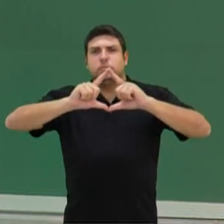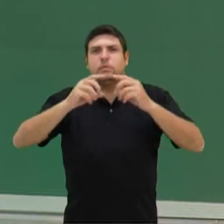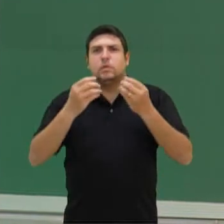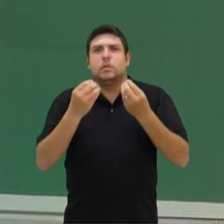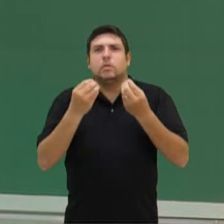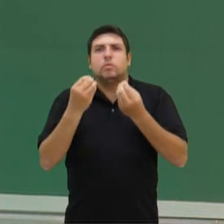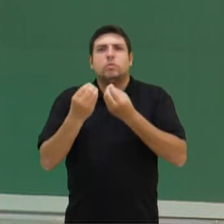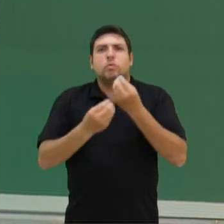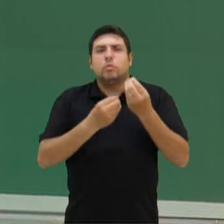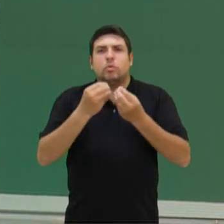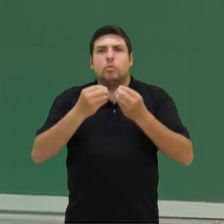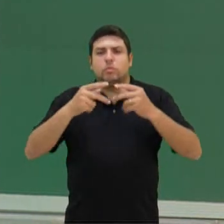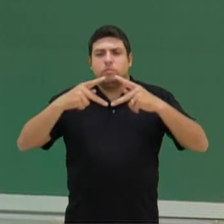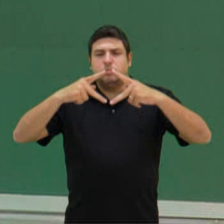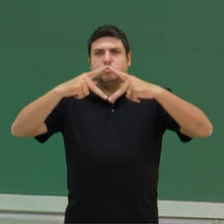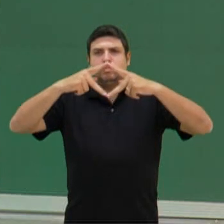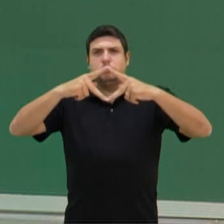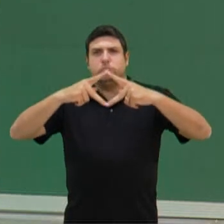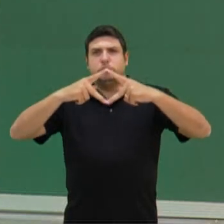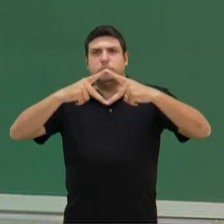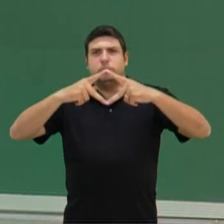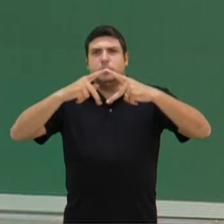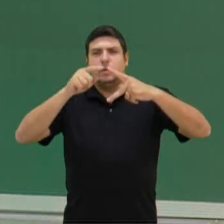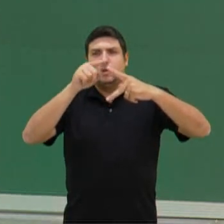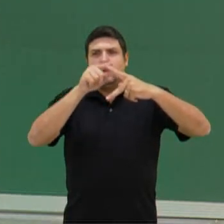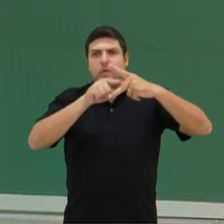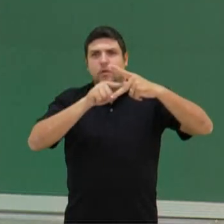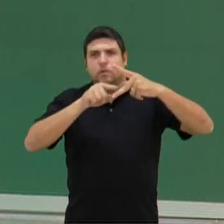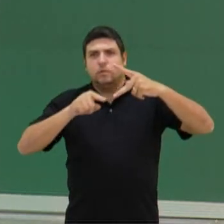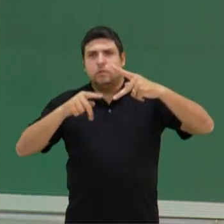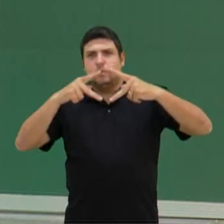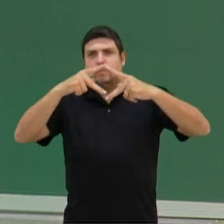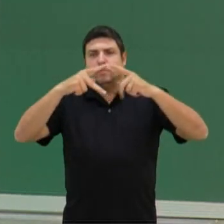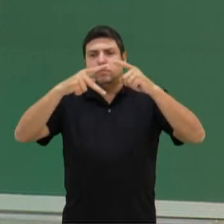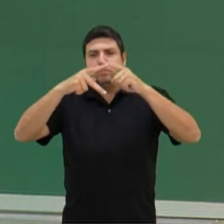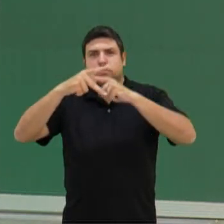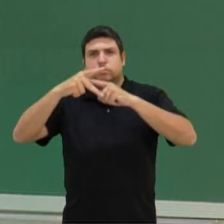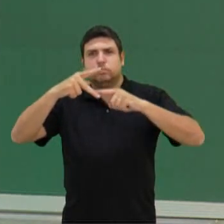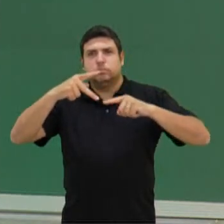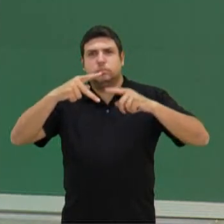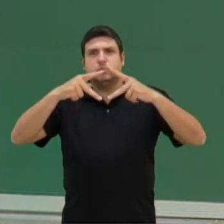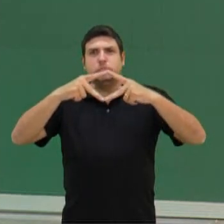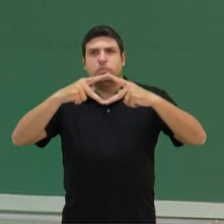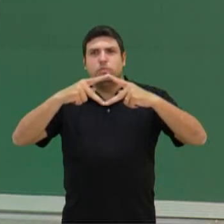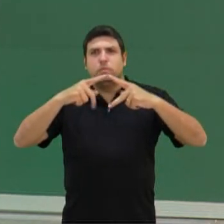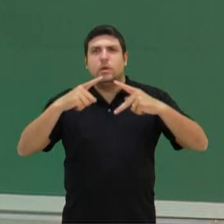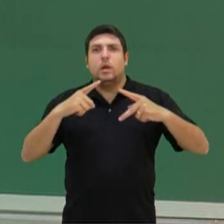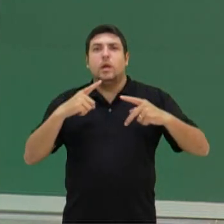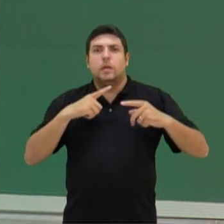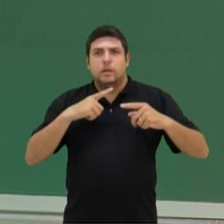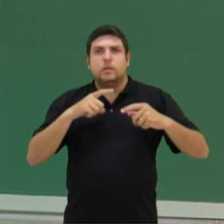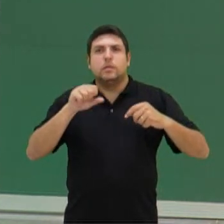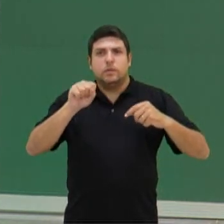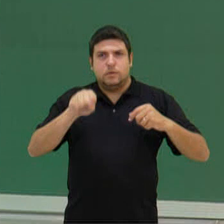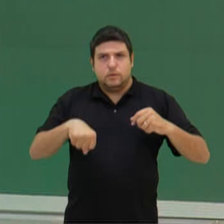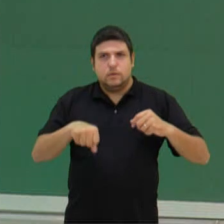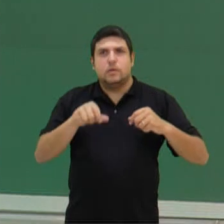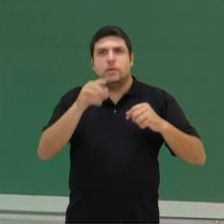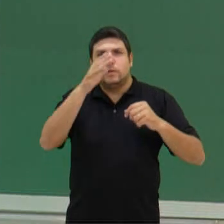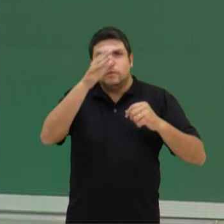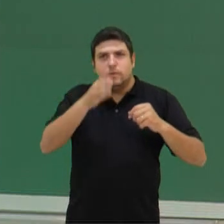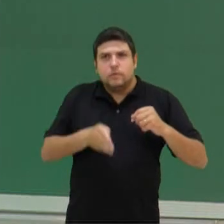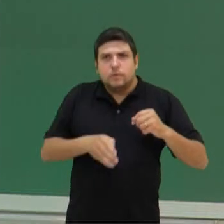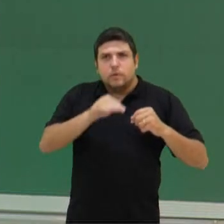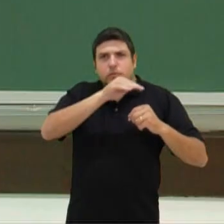imagem formada é um losango, a gente consegue identificar que o losango possui eixo de simetria